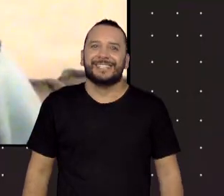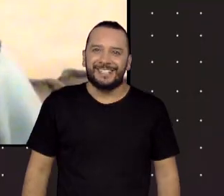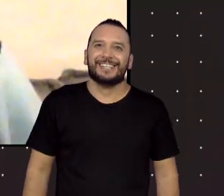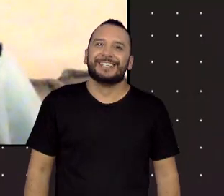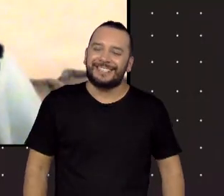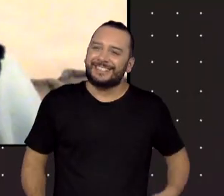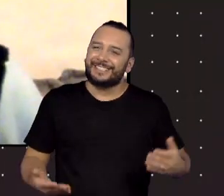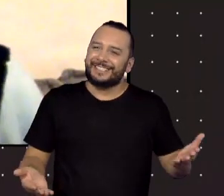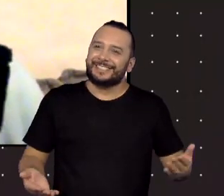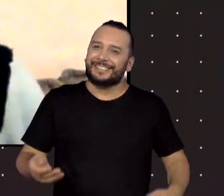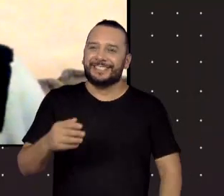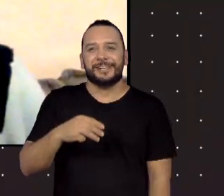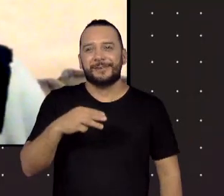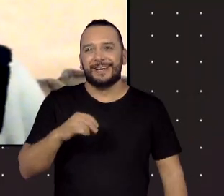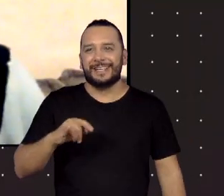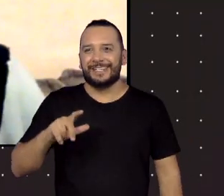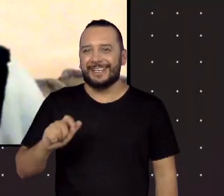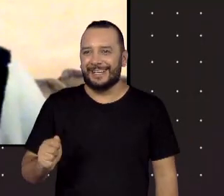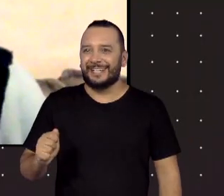Maria Bonomi.